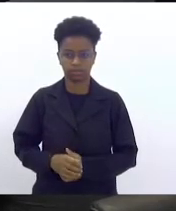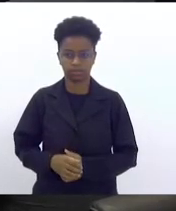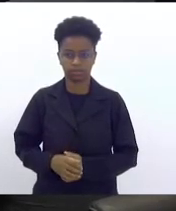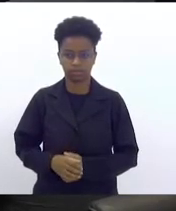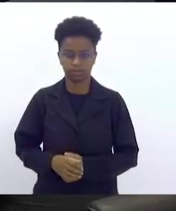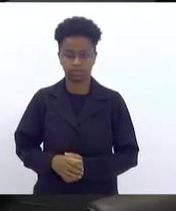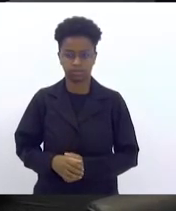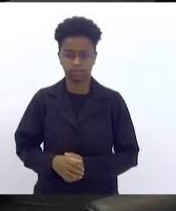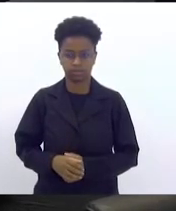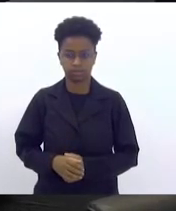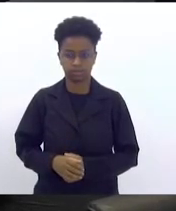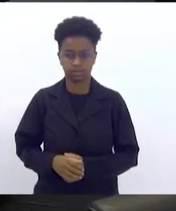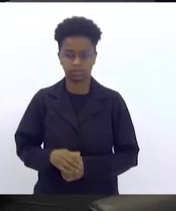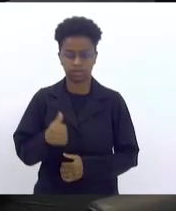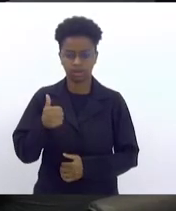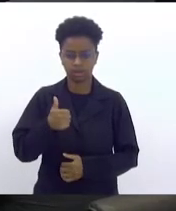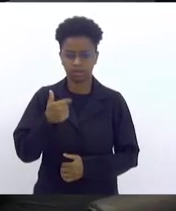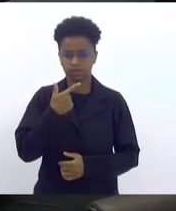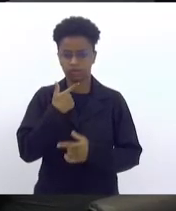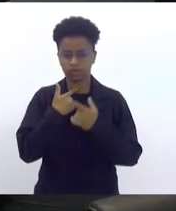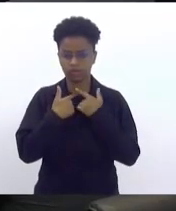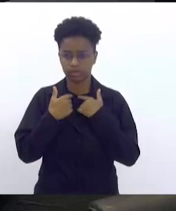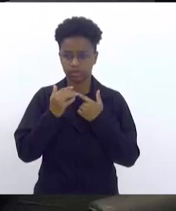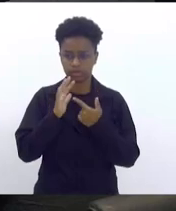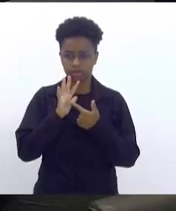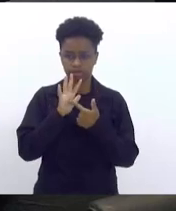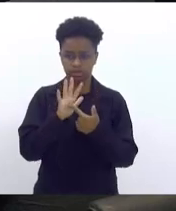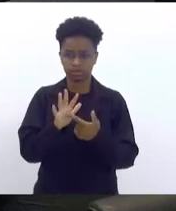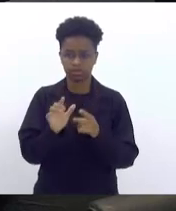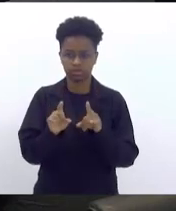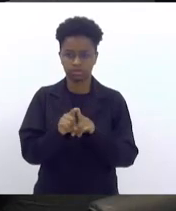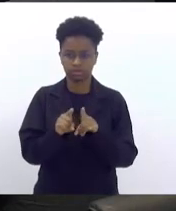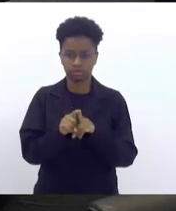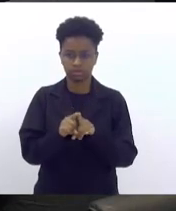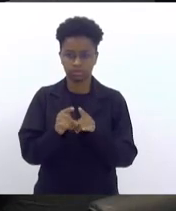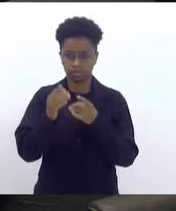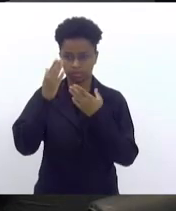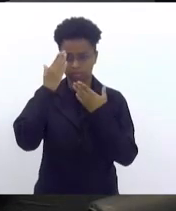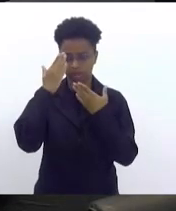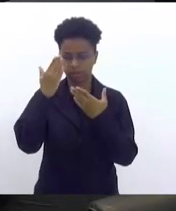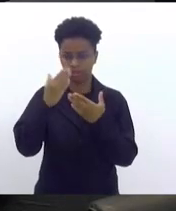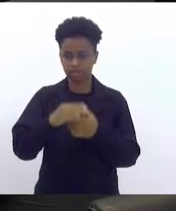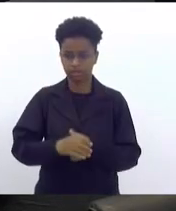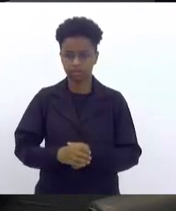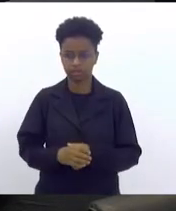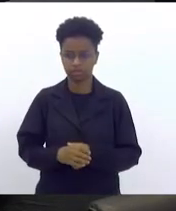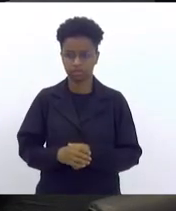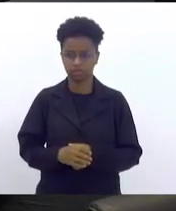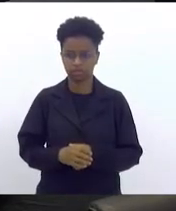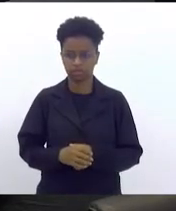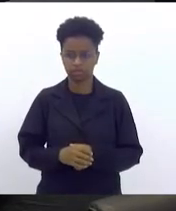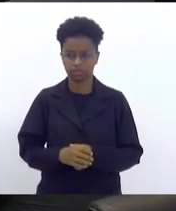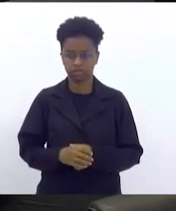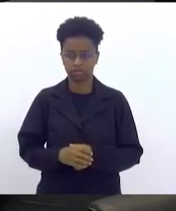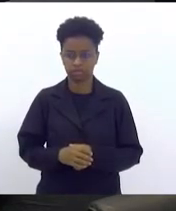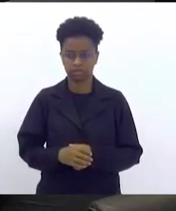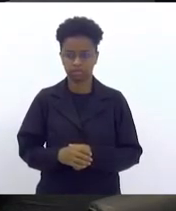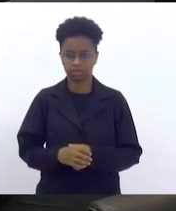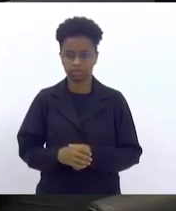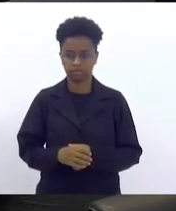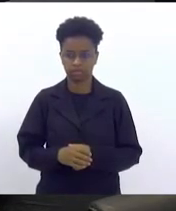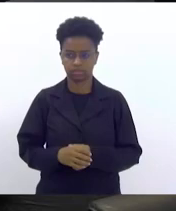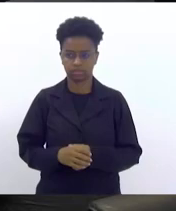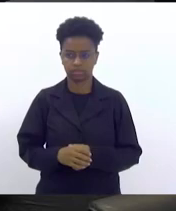me apresentar e agradecer a mesa e o convite Deputado Daniel e